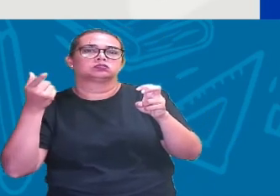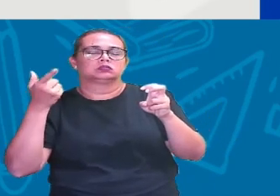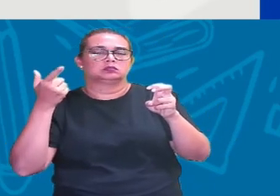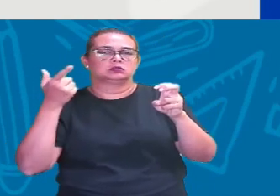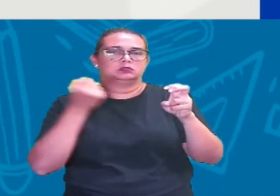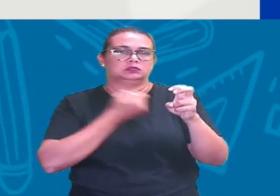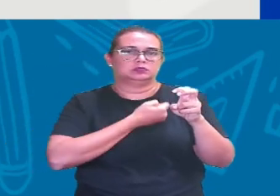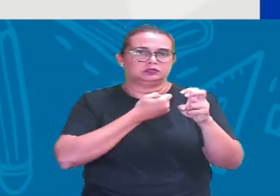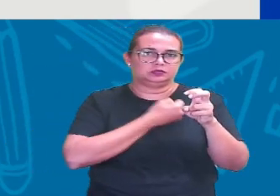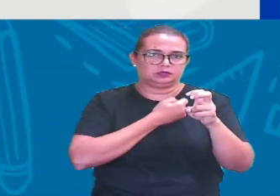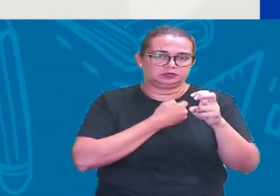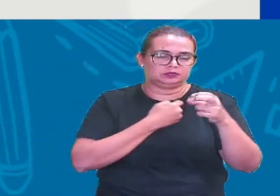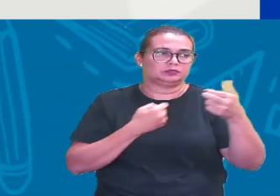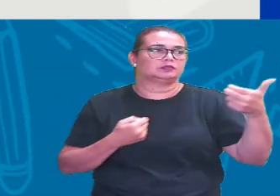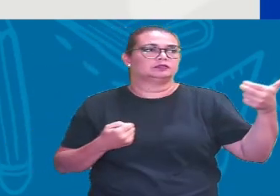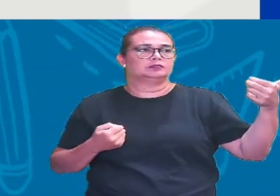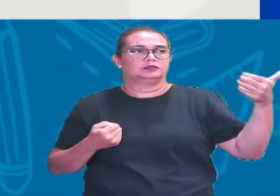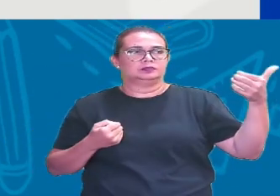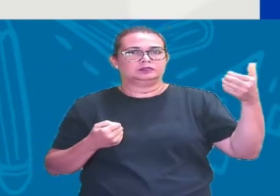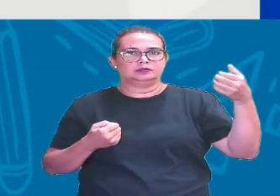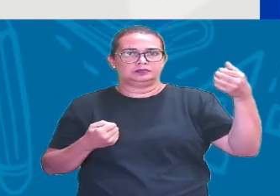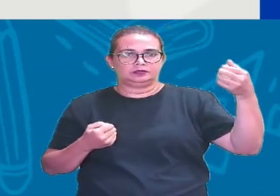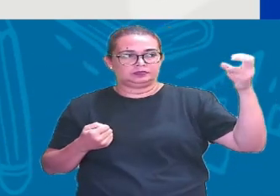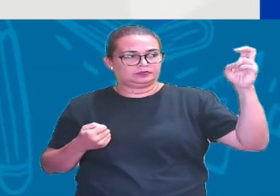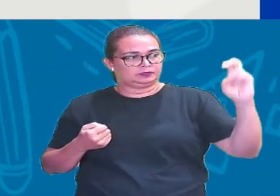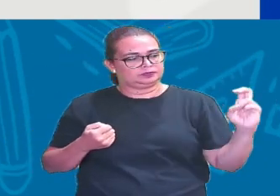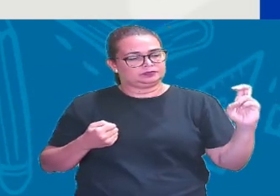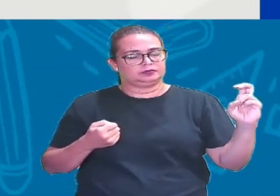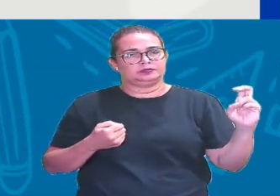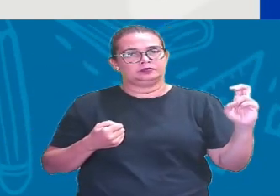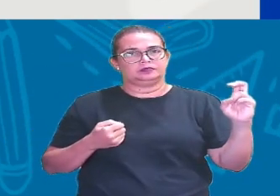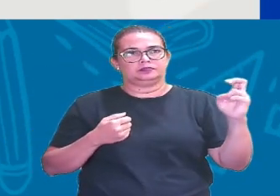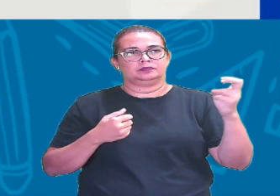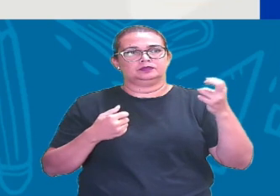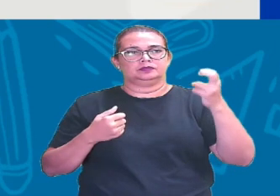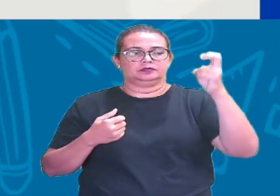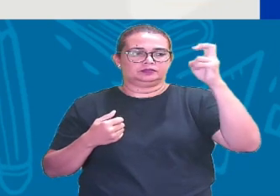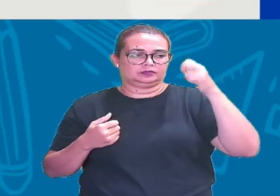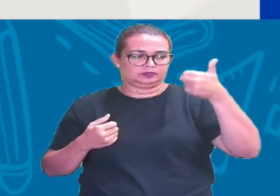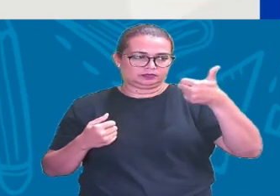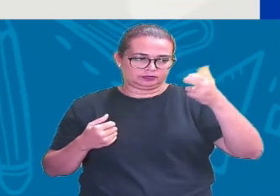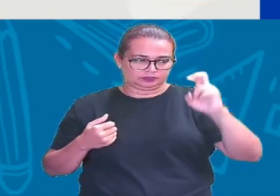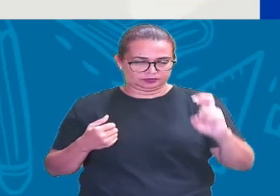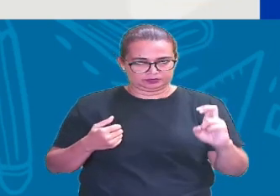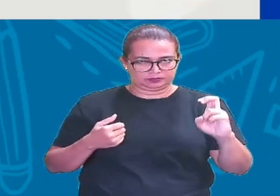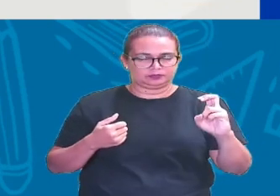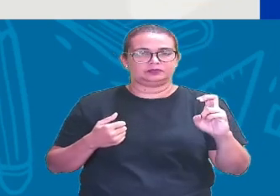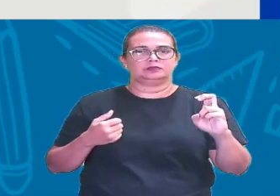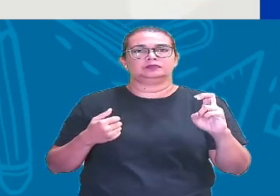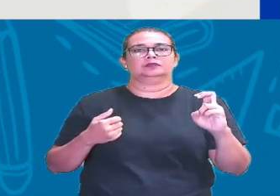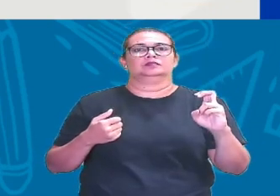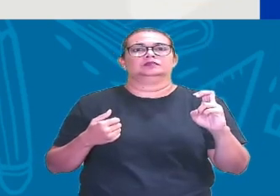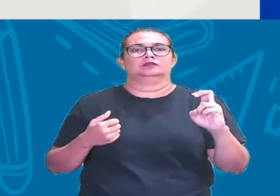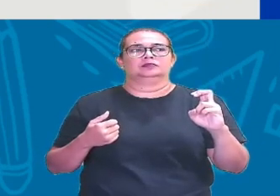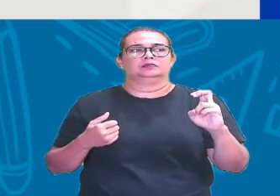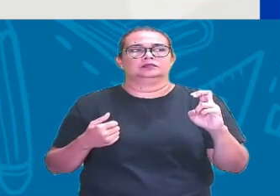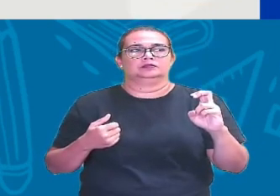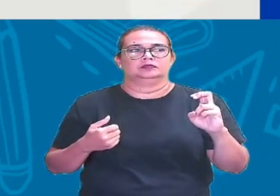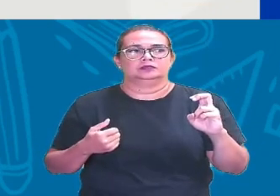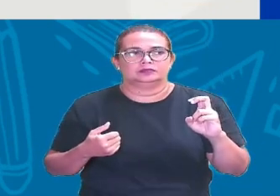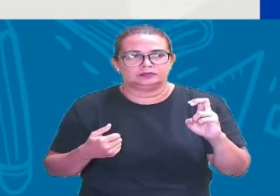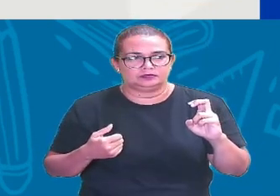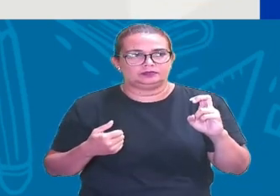tá certo? Então 10 dividido por 2, 5. 15 não dá para dividir por 2, repete. Então se não dá